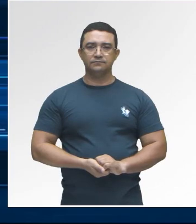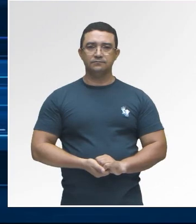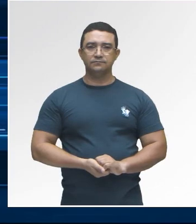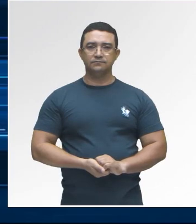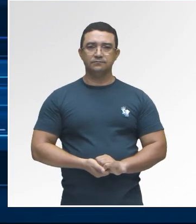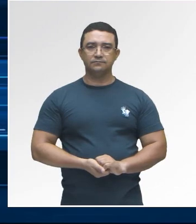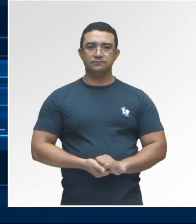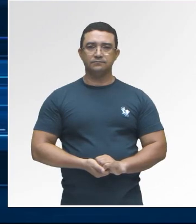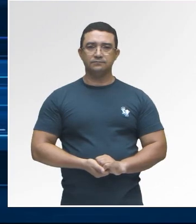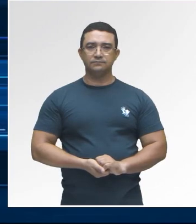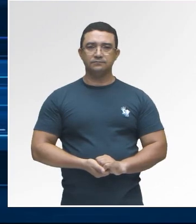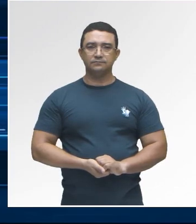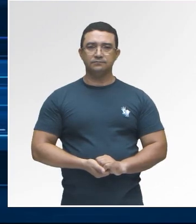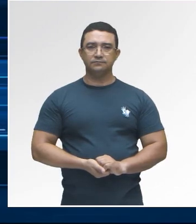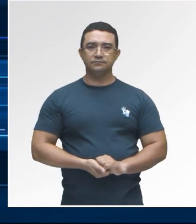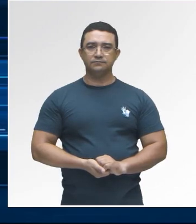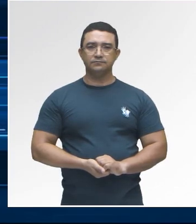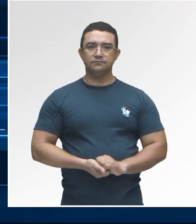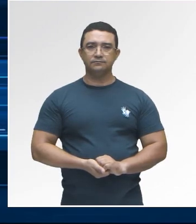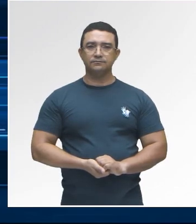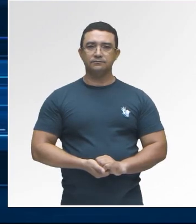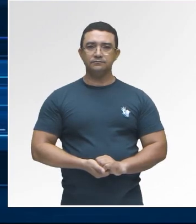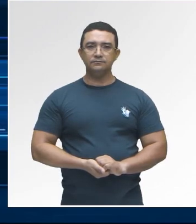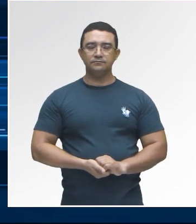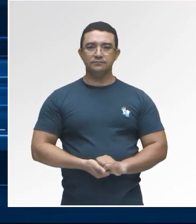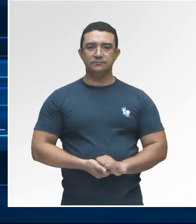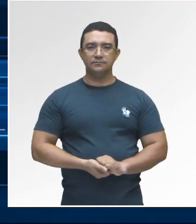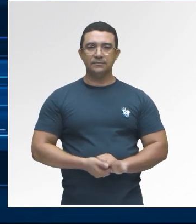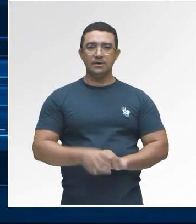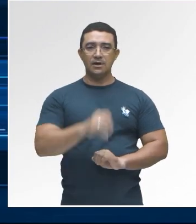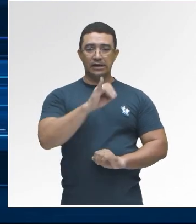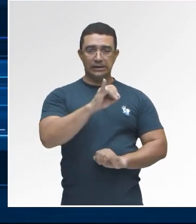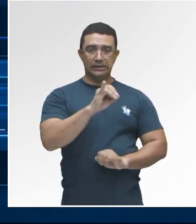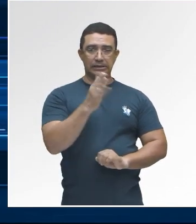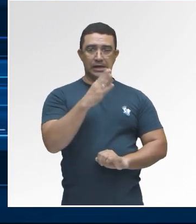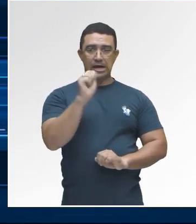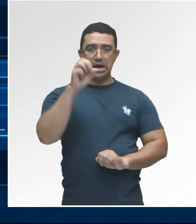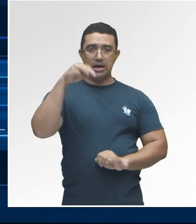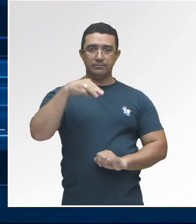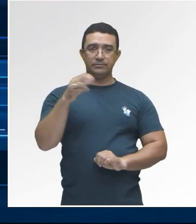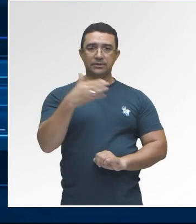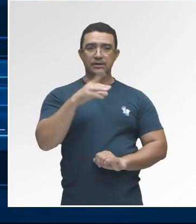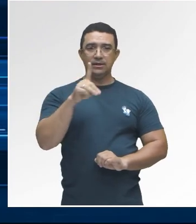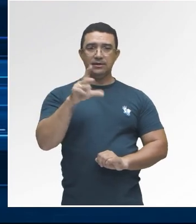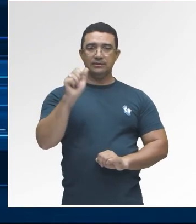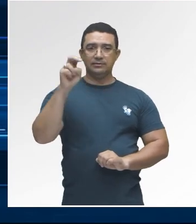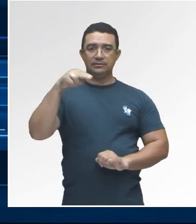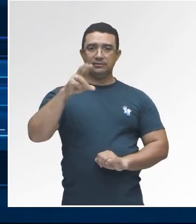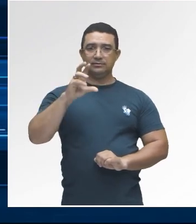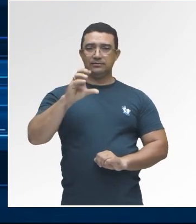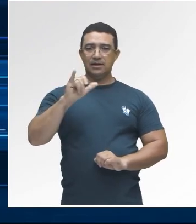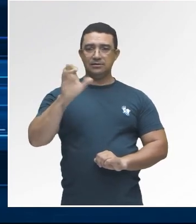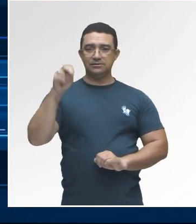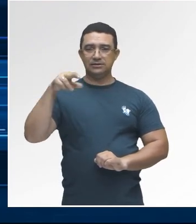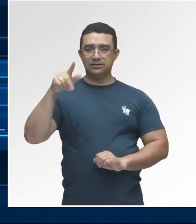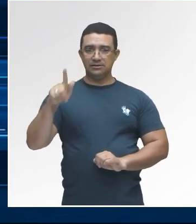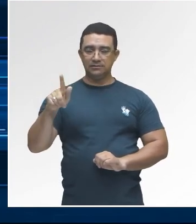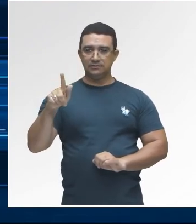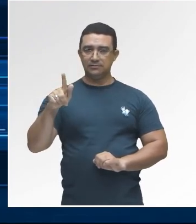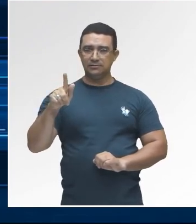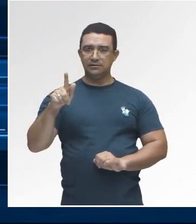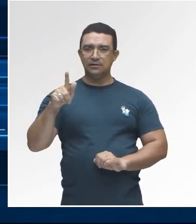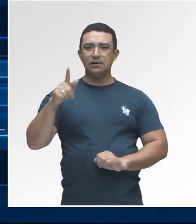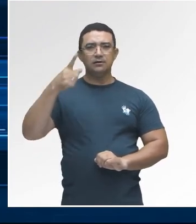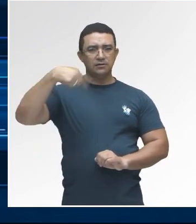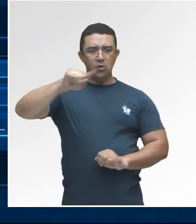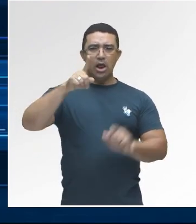É porque repete mesmo. Baby, baby, I'm dancing, dancing with a stranger. Então, basicamente, a letra